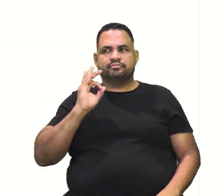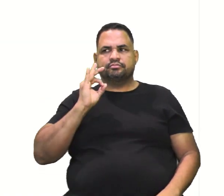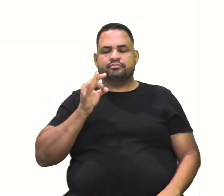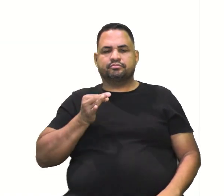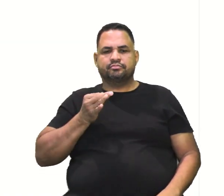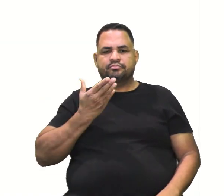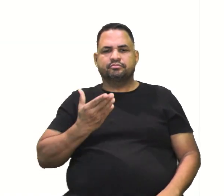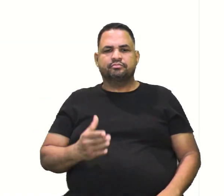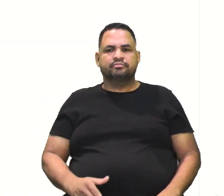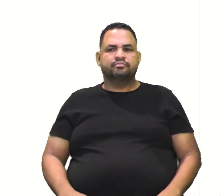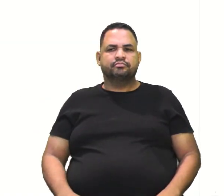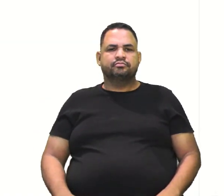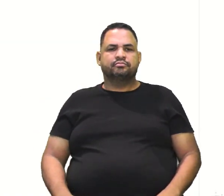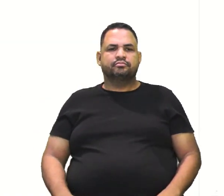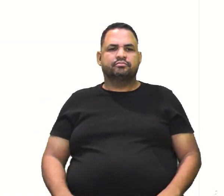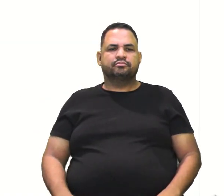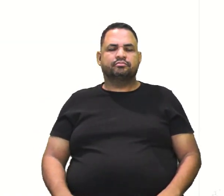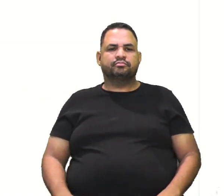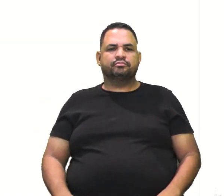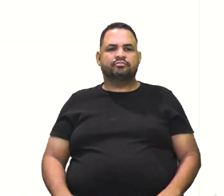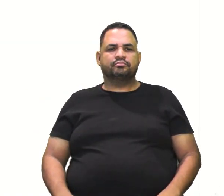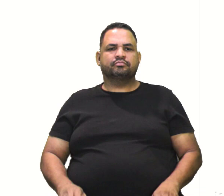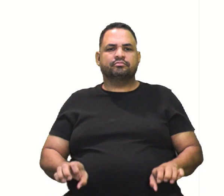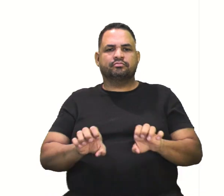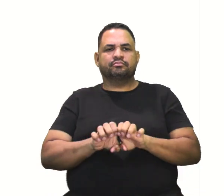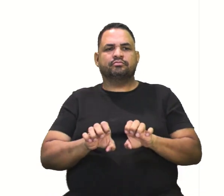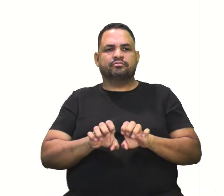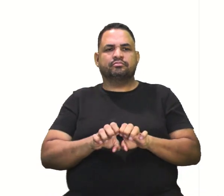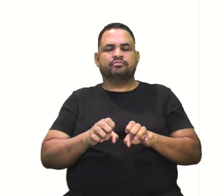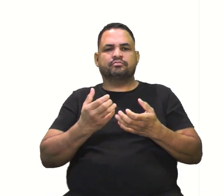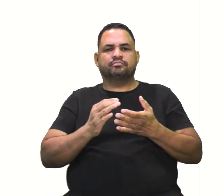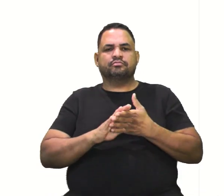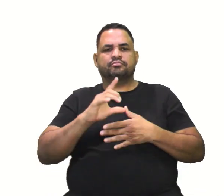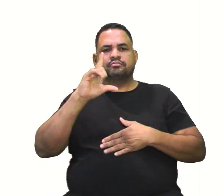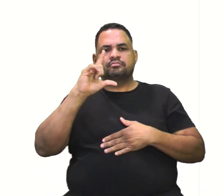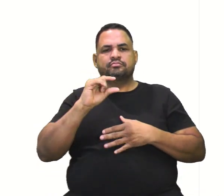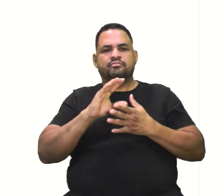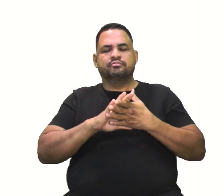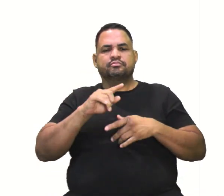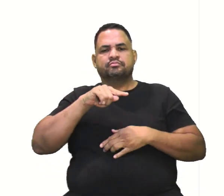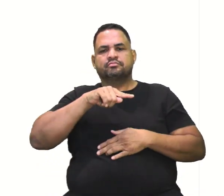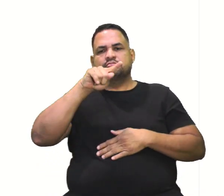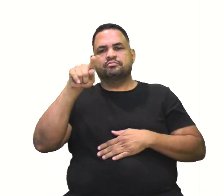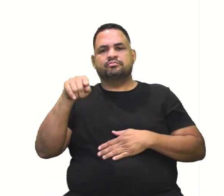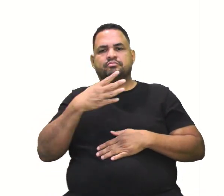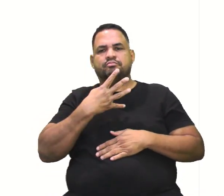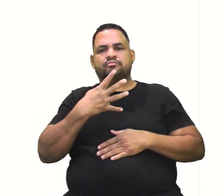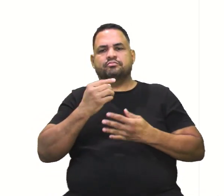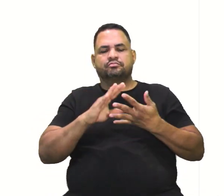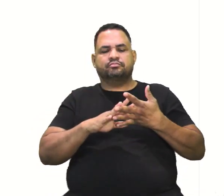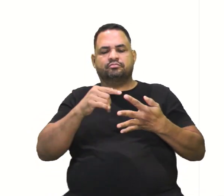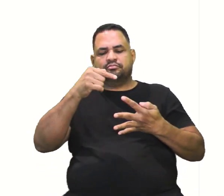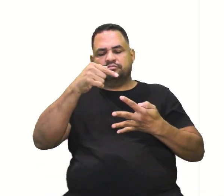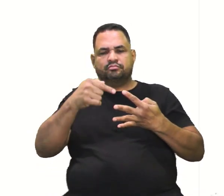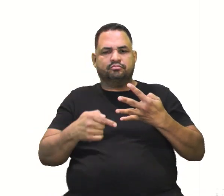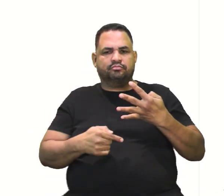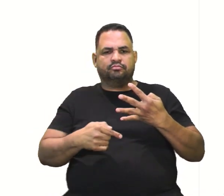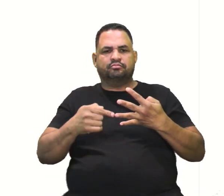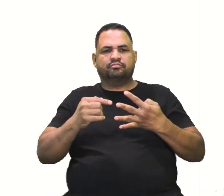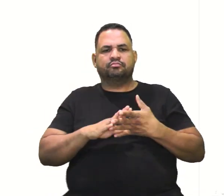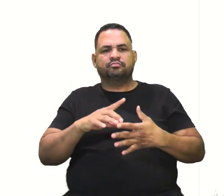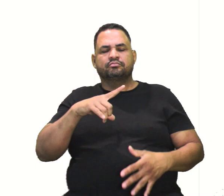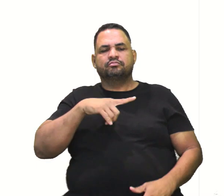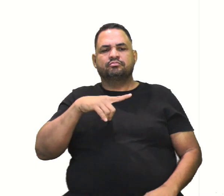Certo? Certo. E agora vamos para as equações. A equação reduzida da parábola, né? Ela tem 4 tipos, vamos